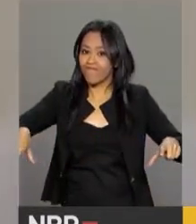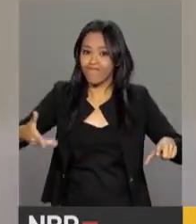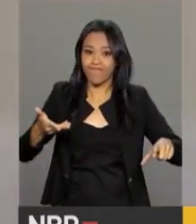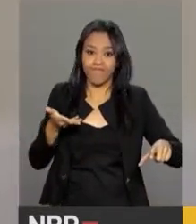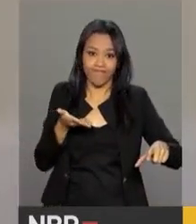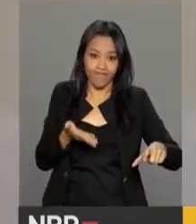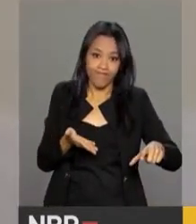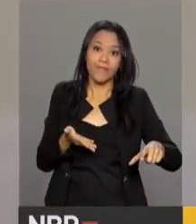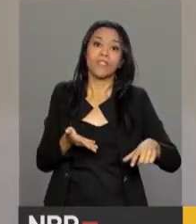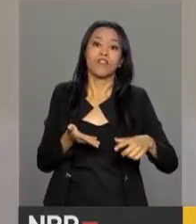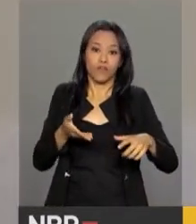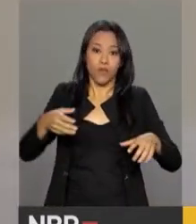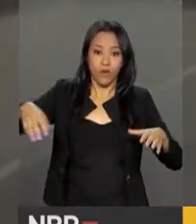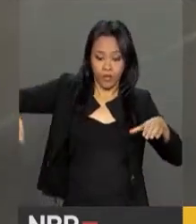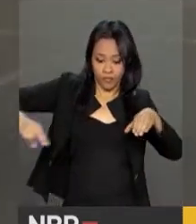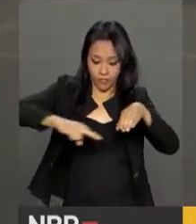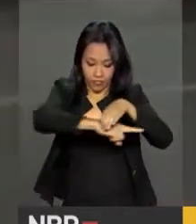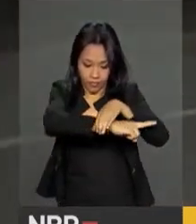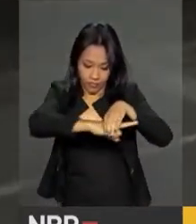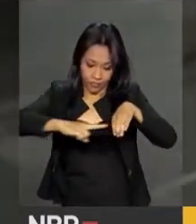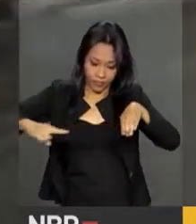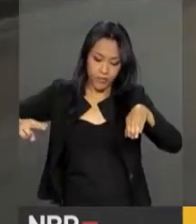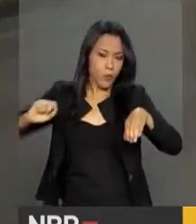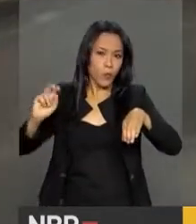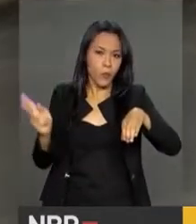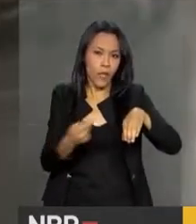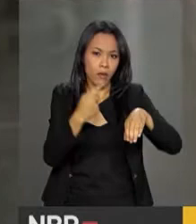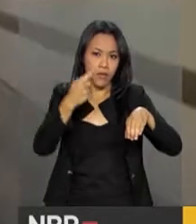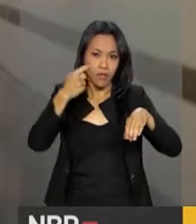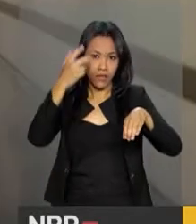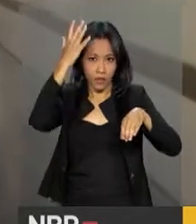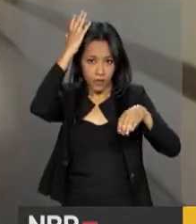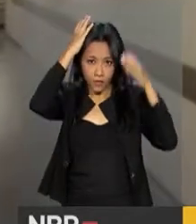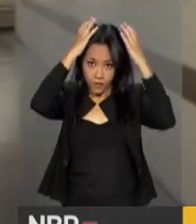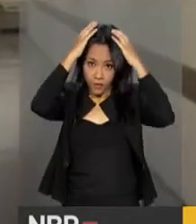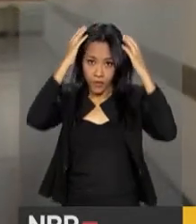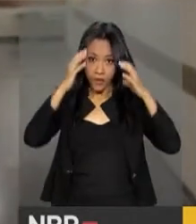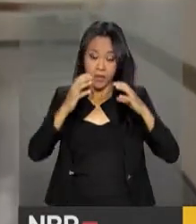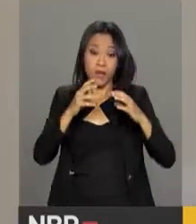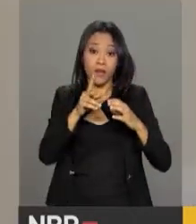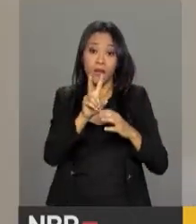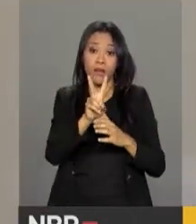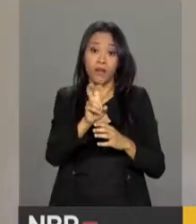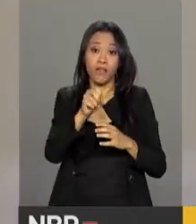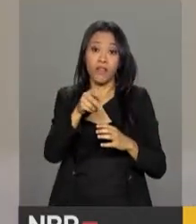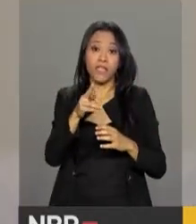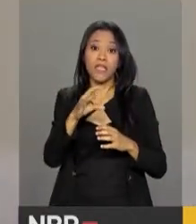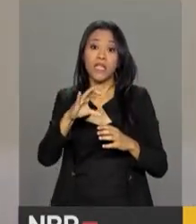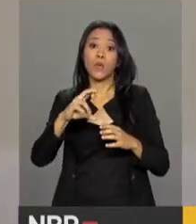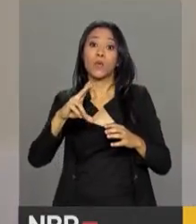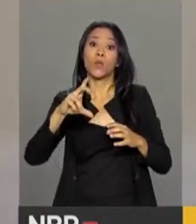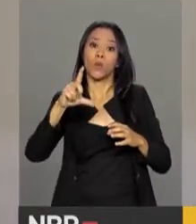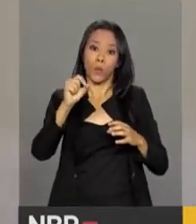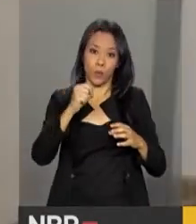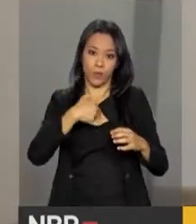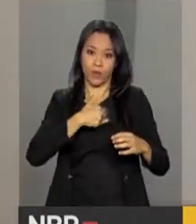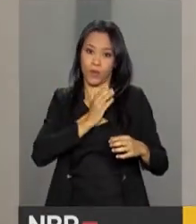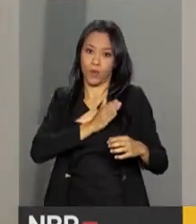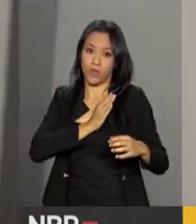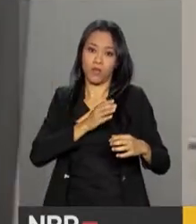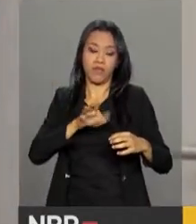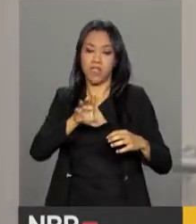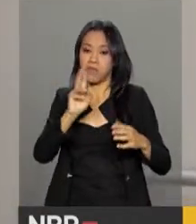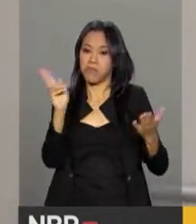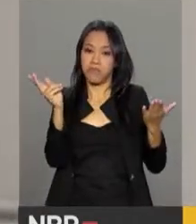feita a tomografia e de 1 a 1 sobre aumento de 40 em picos nem evoluiu para morte encefálica com